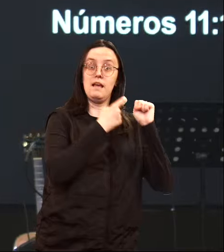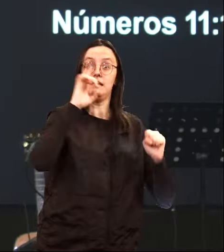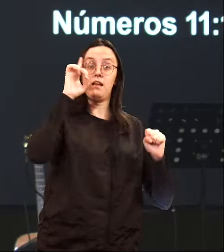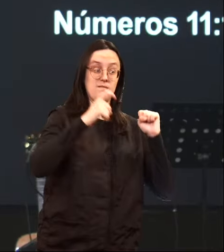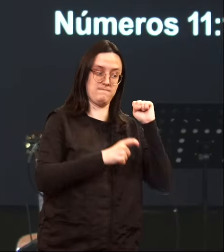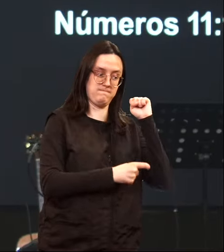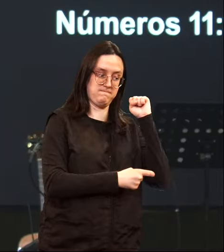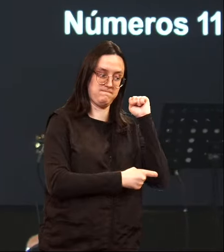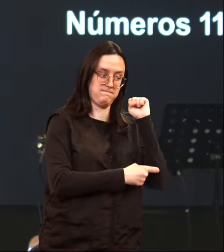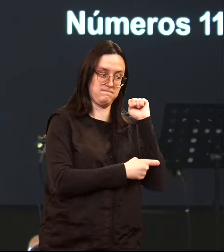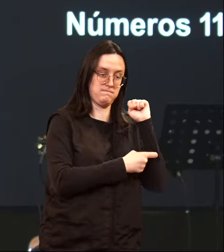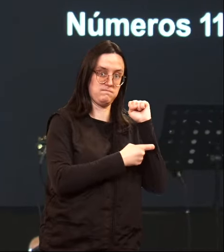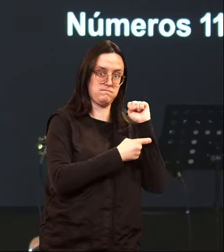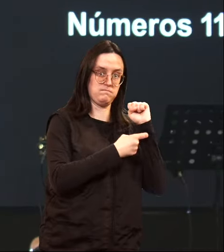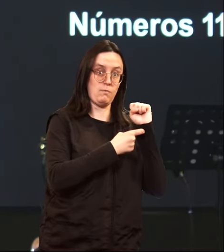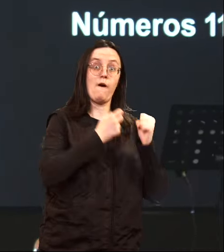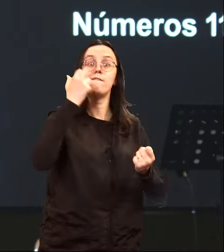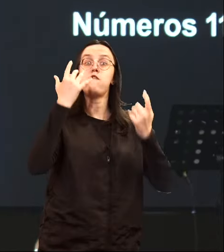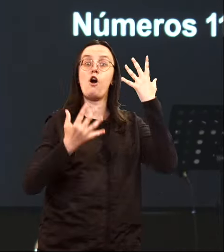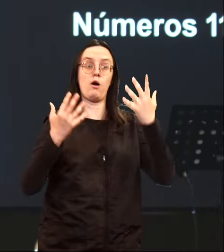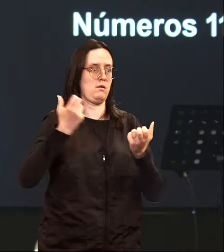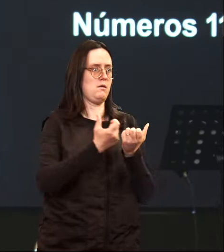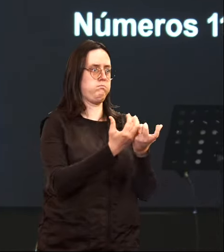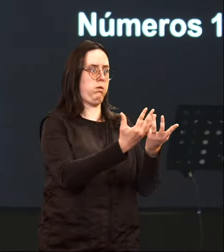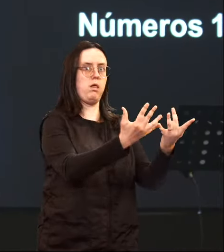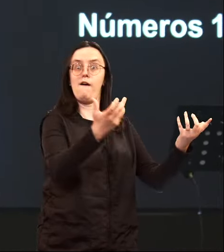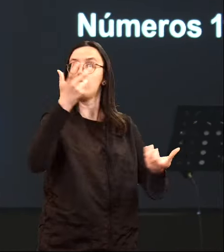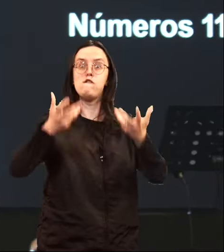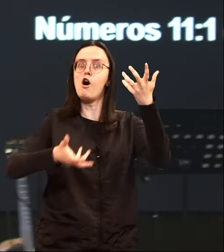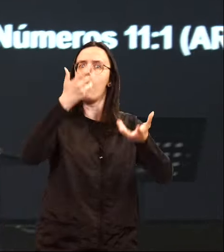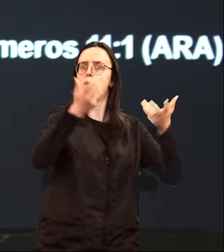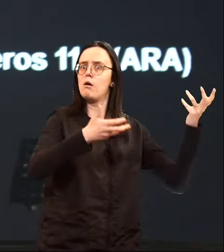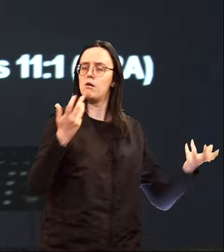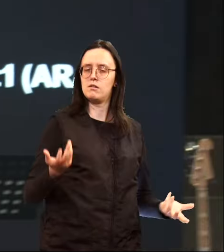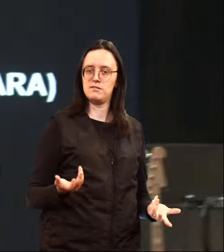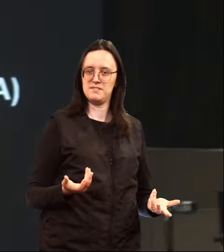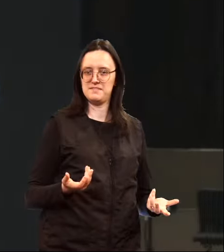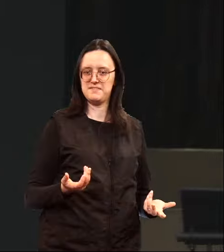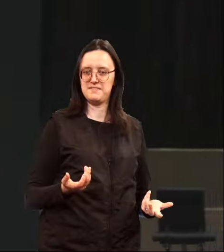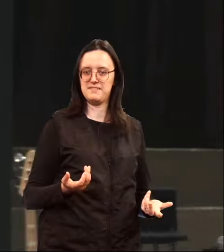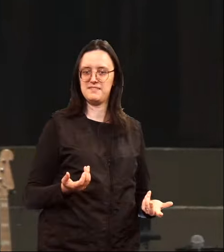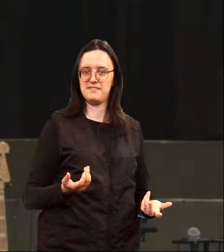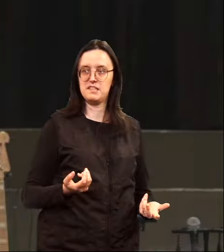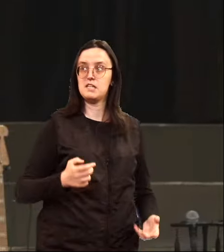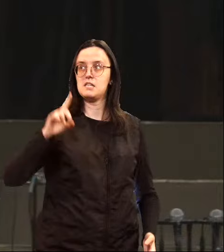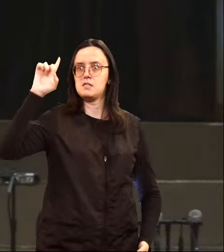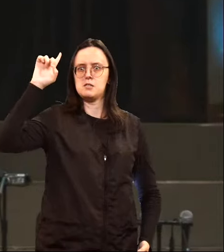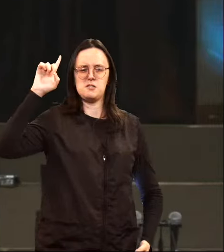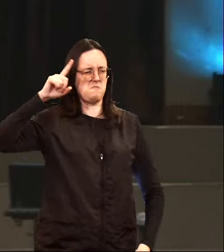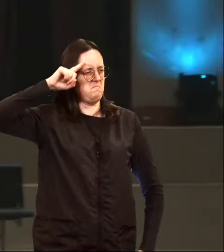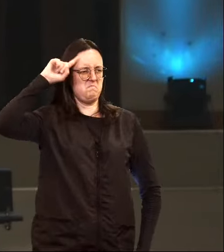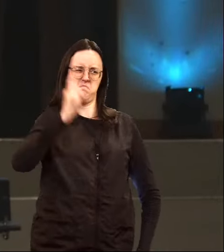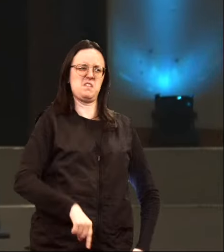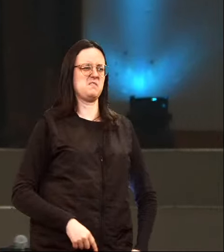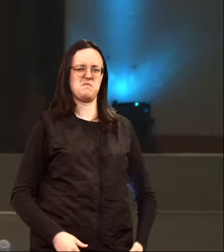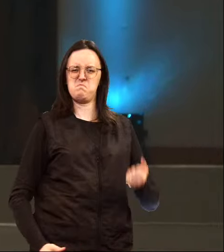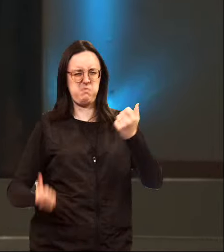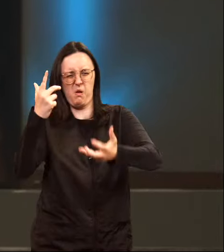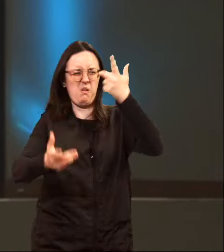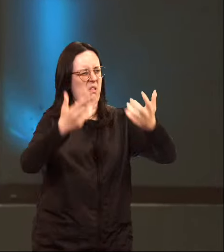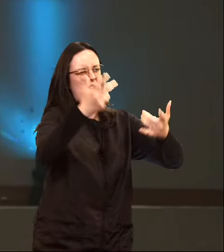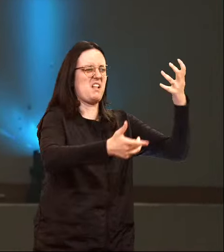e fogo ardeu entre eles. O que fez Deus derramar fogo nas extremidades